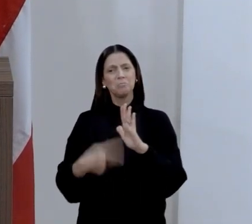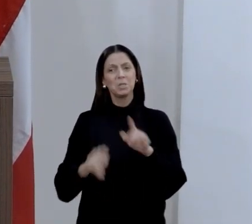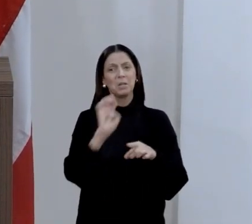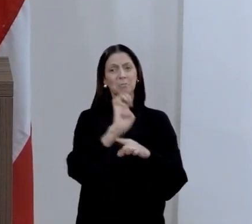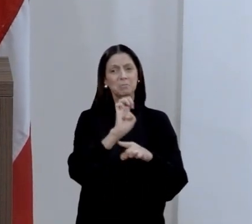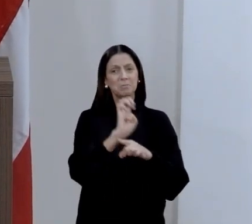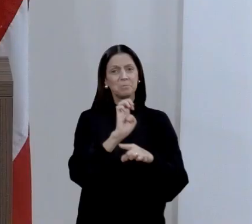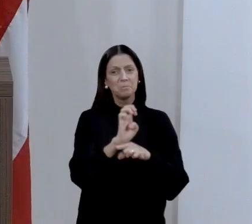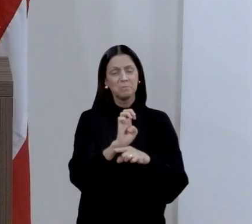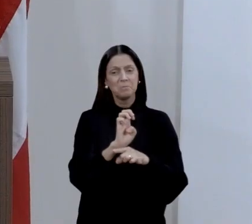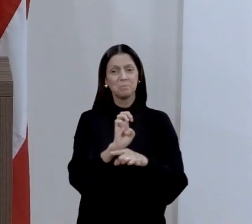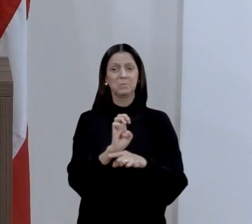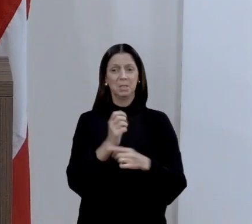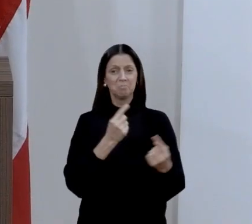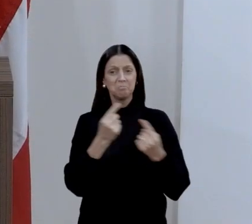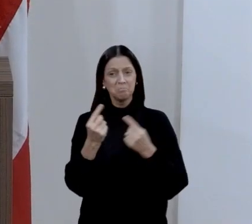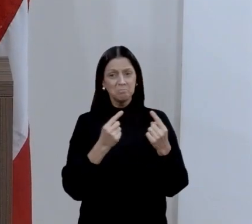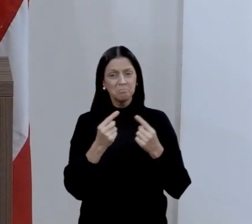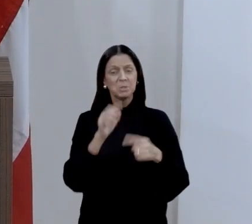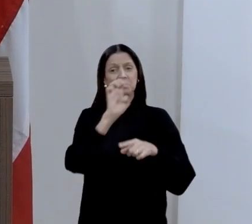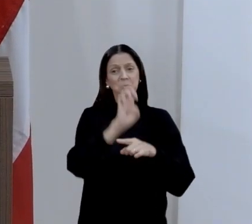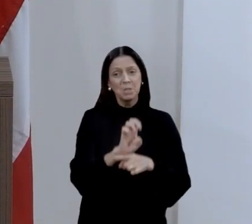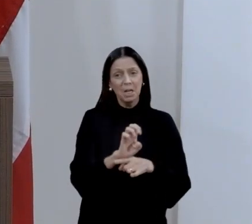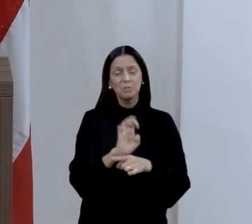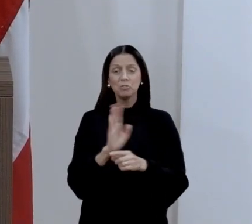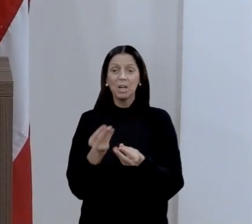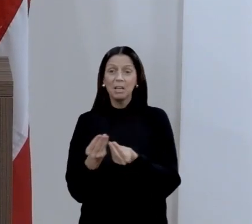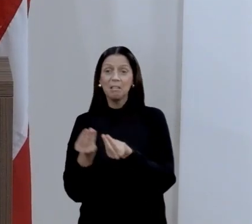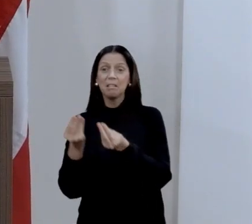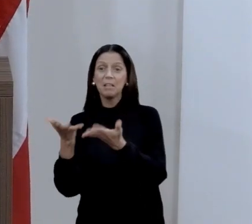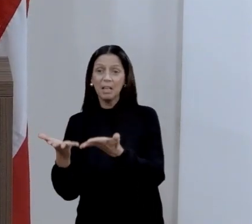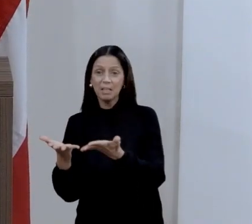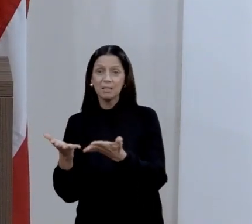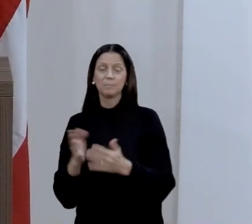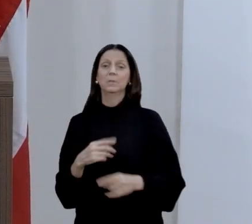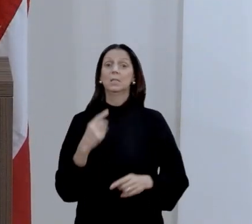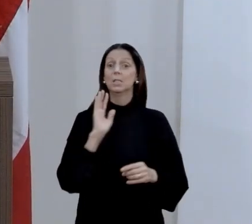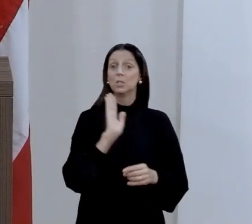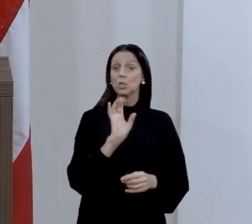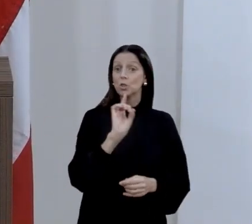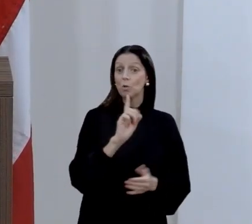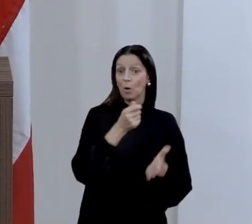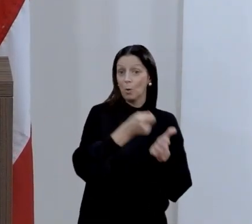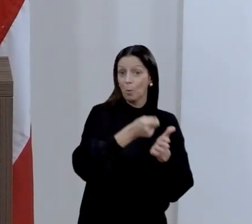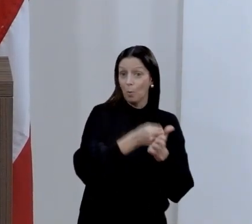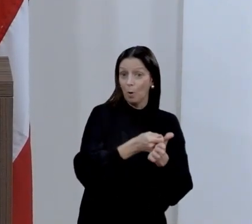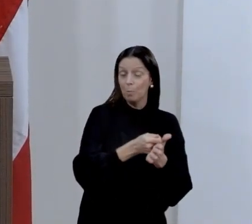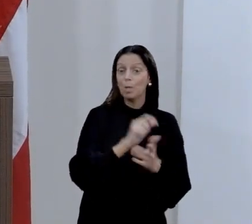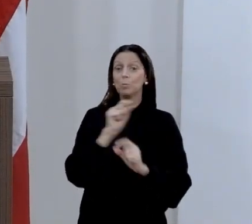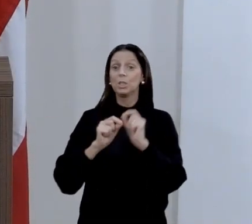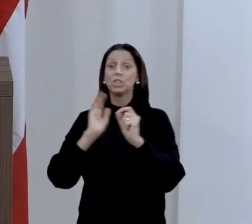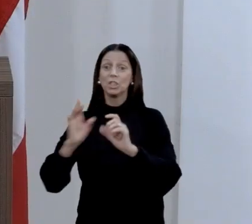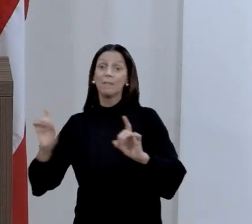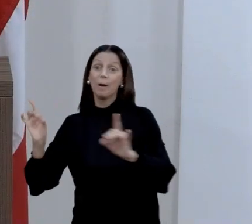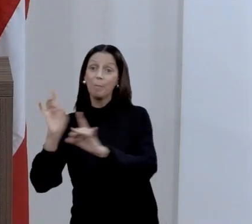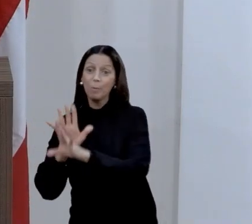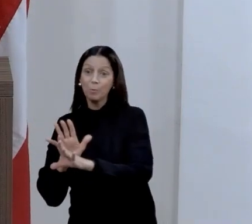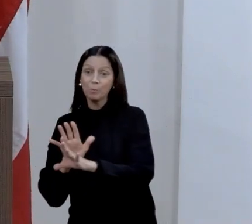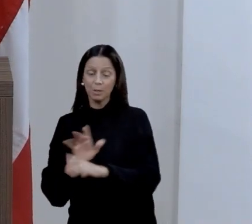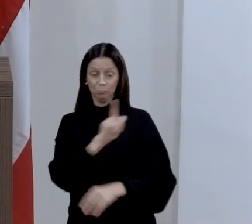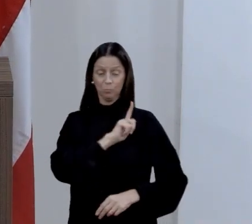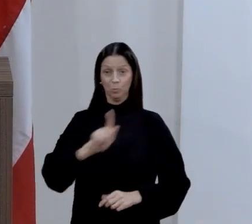rodovia entregue, porque só se cobra manutenção daquilo que já é entregue. E esse